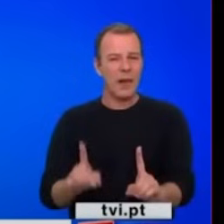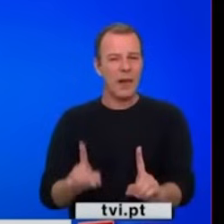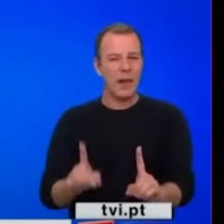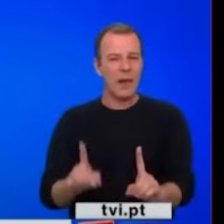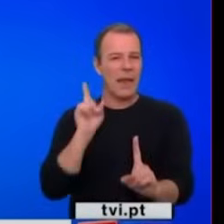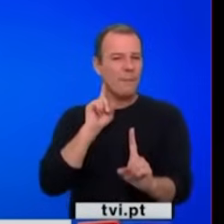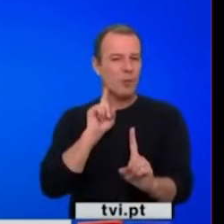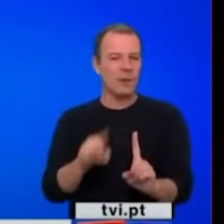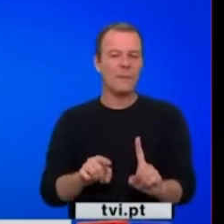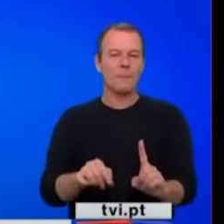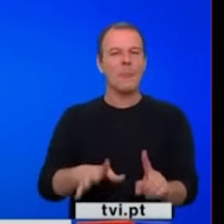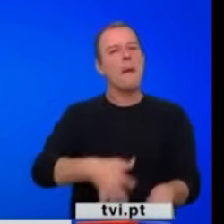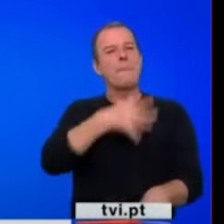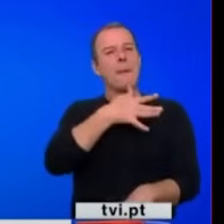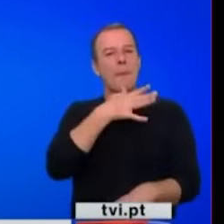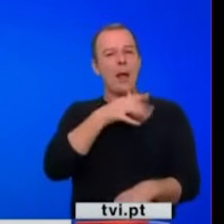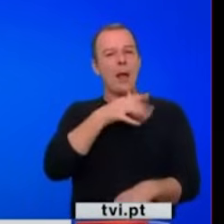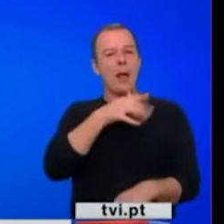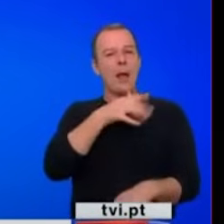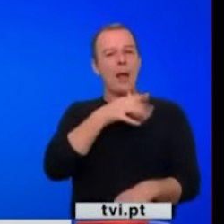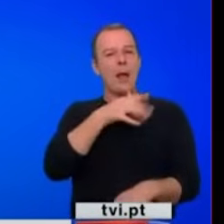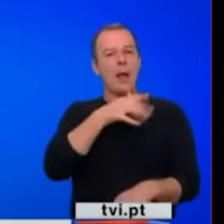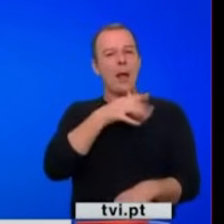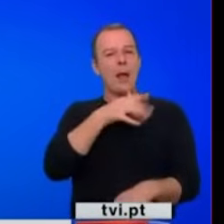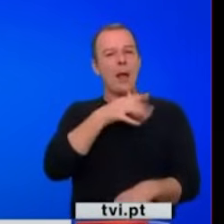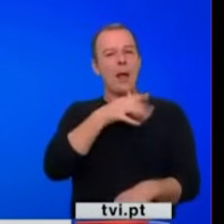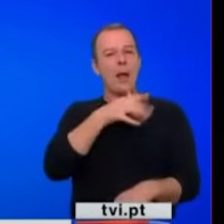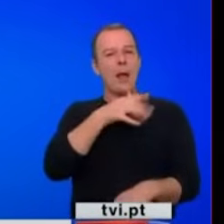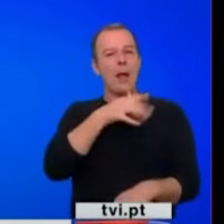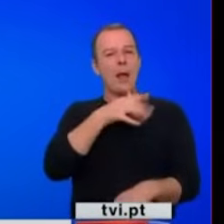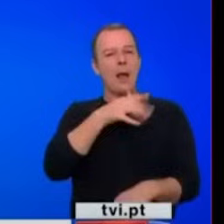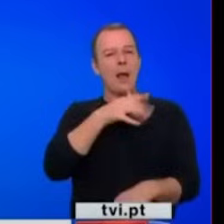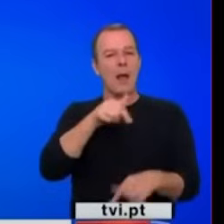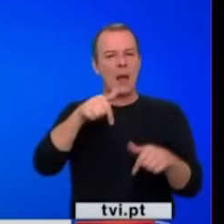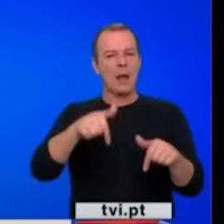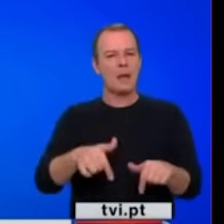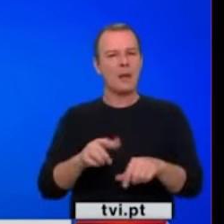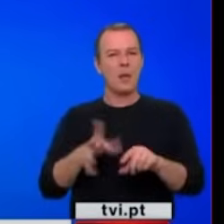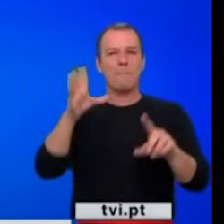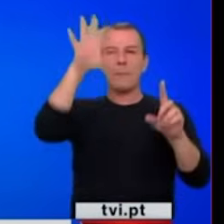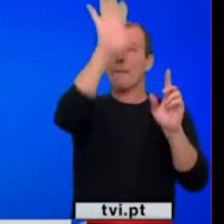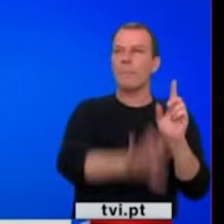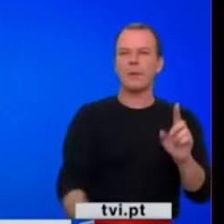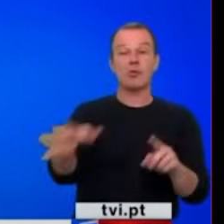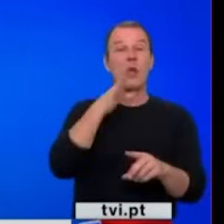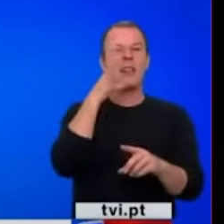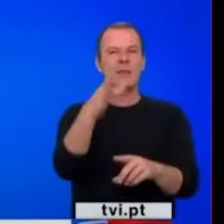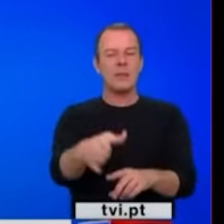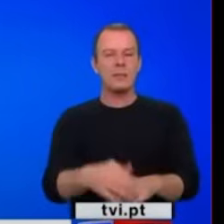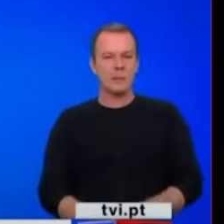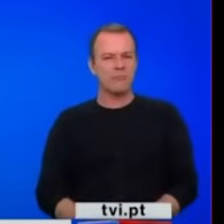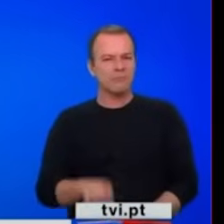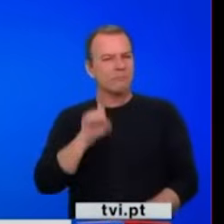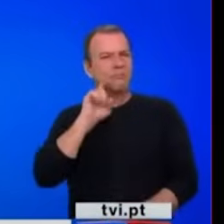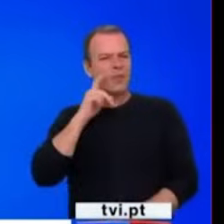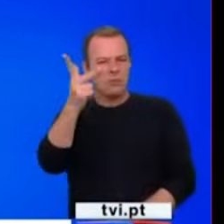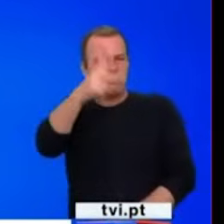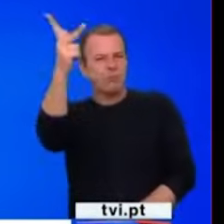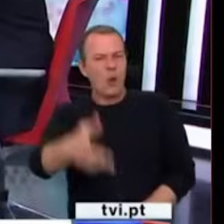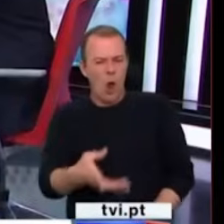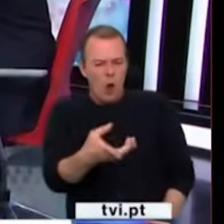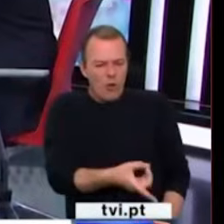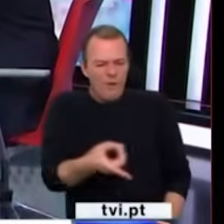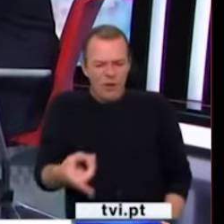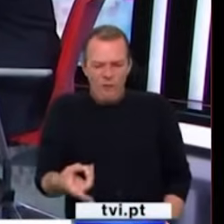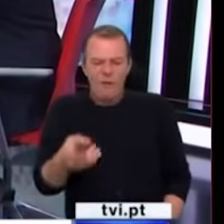acredito nisto pá fez uma declaração isto o gajo ri-se mas dá vontade de chorar país em que disse que tinha a garantia total